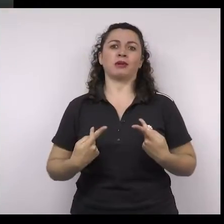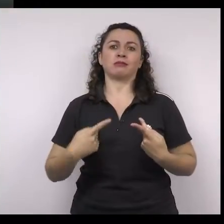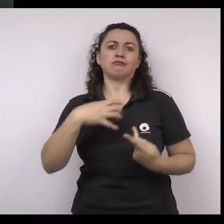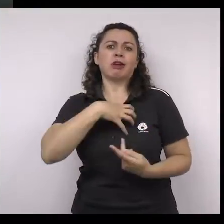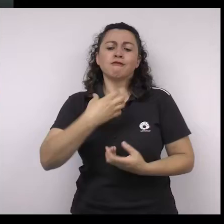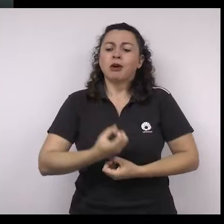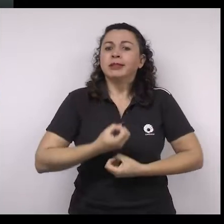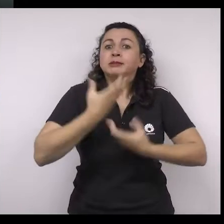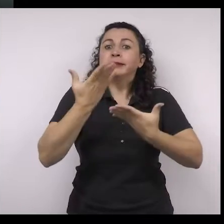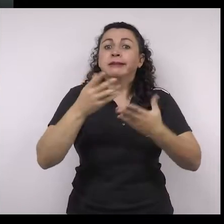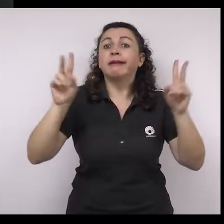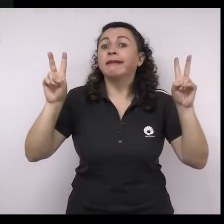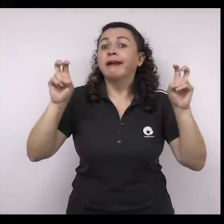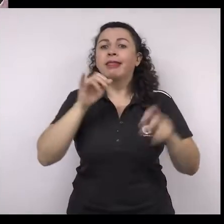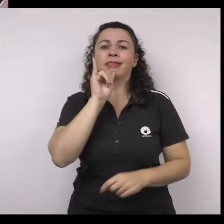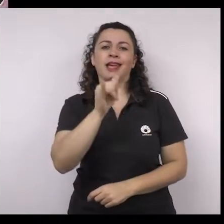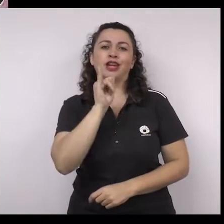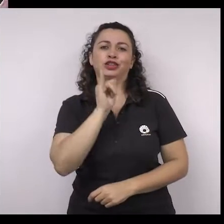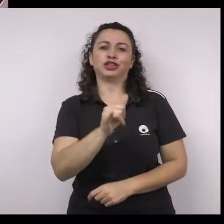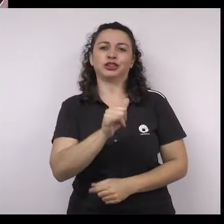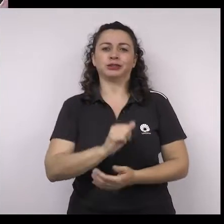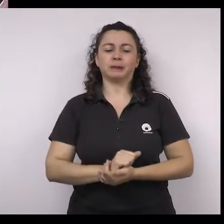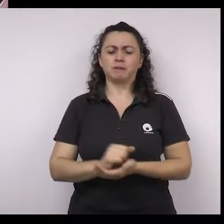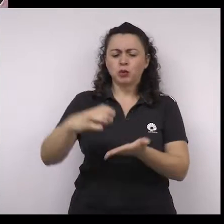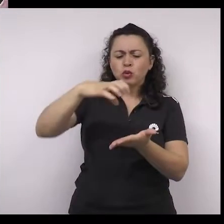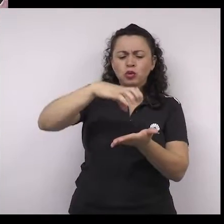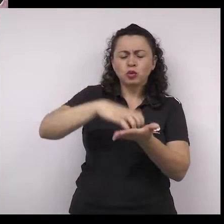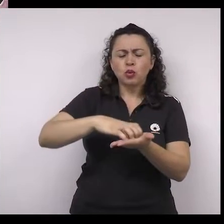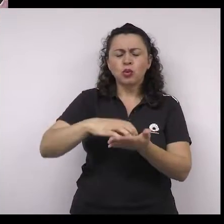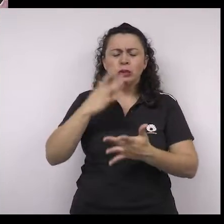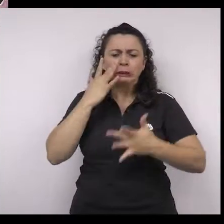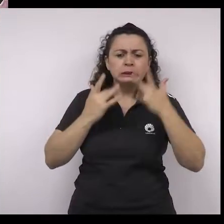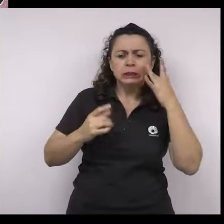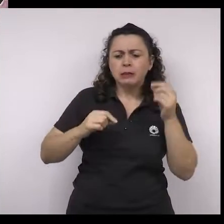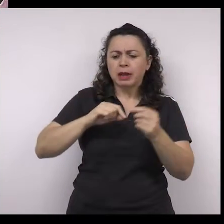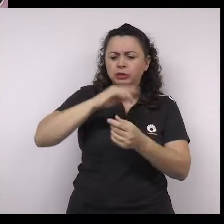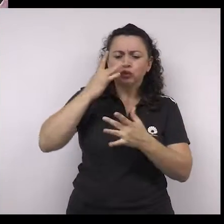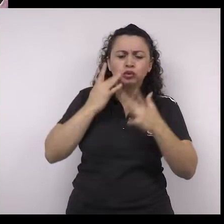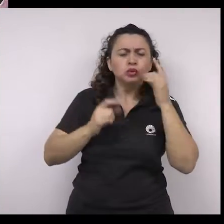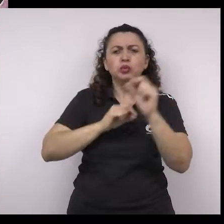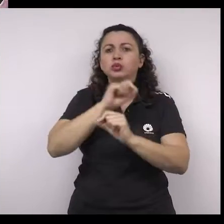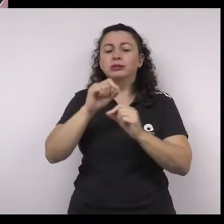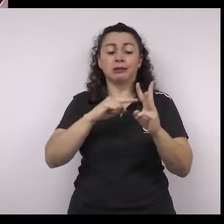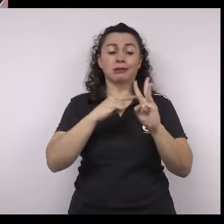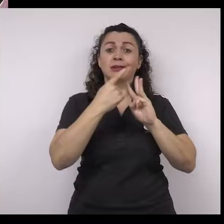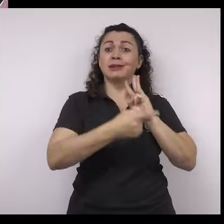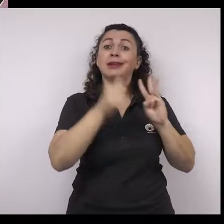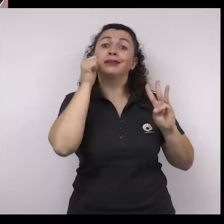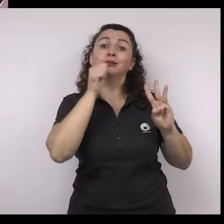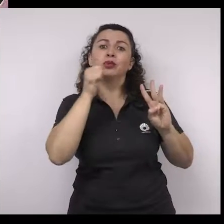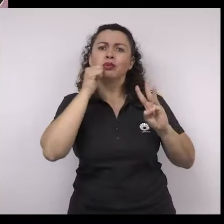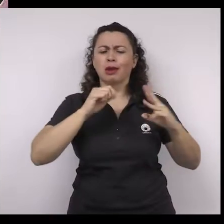expressa dessa maneira, que no caso é a narrativa. O núcleo dramático é as 3 moças